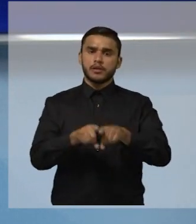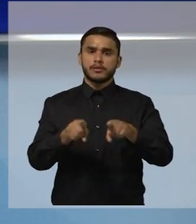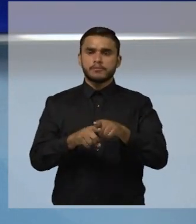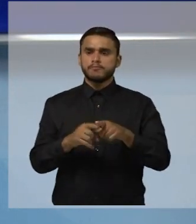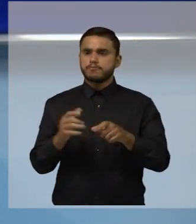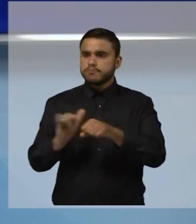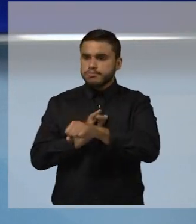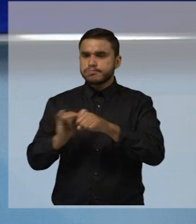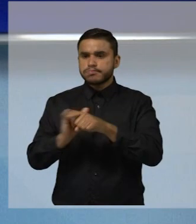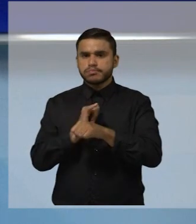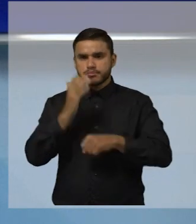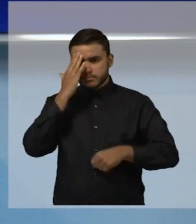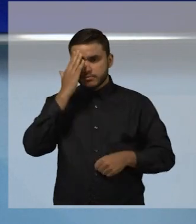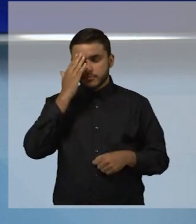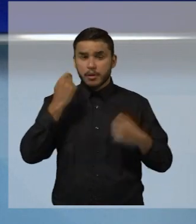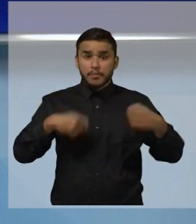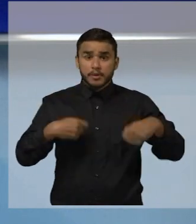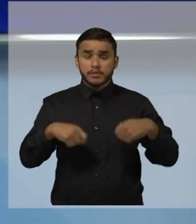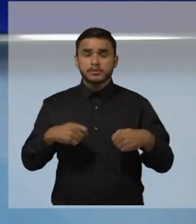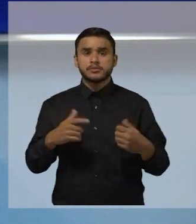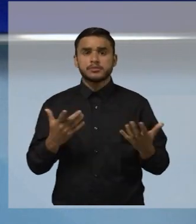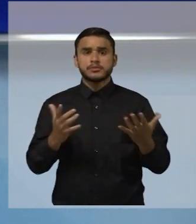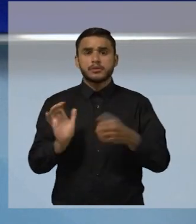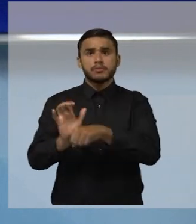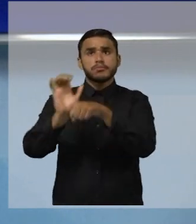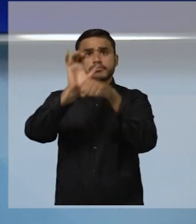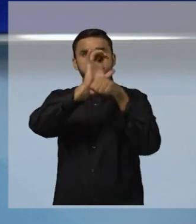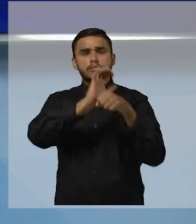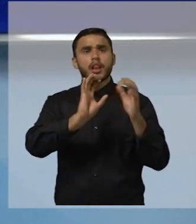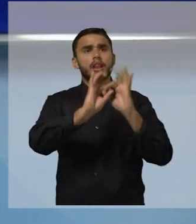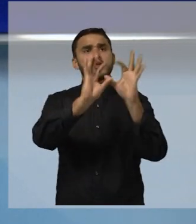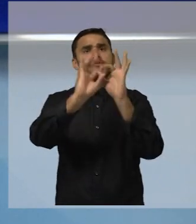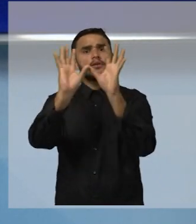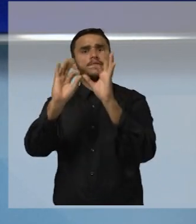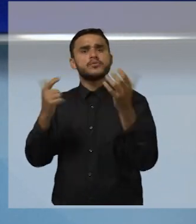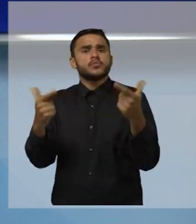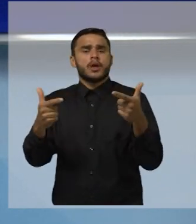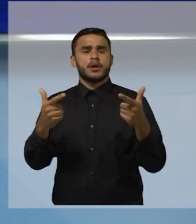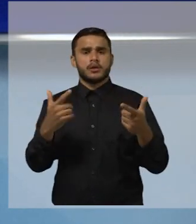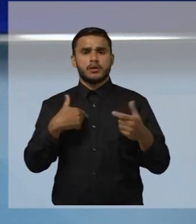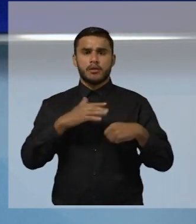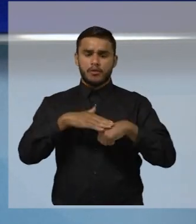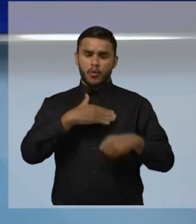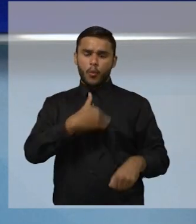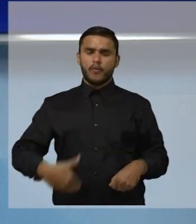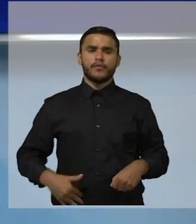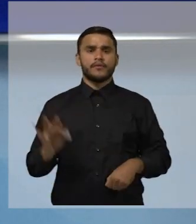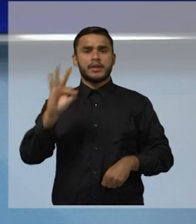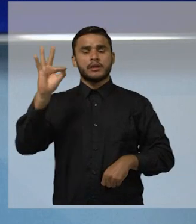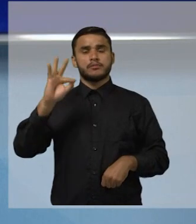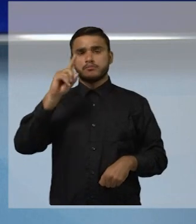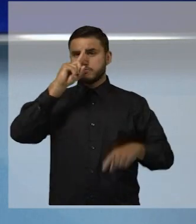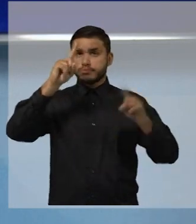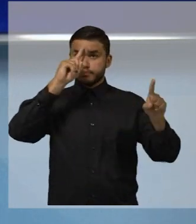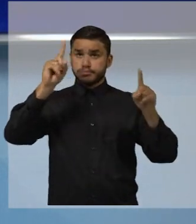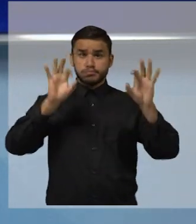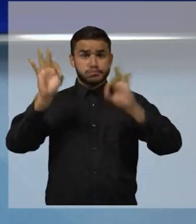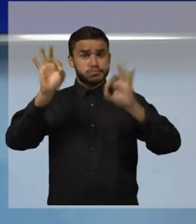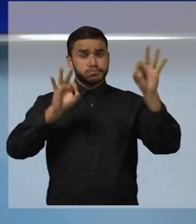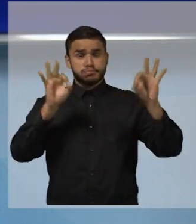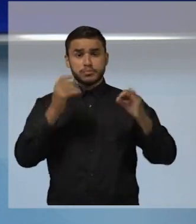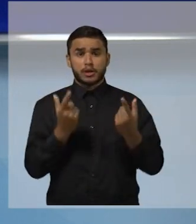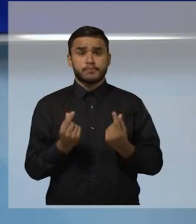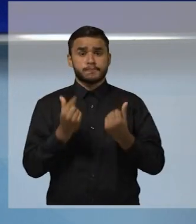de garantir segurança ao cidadão e não tem os meios, e os meios, leia, nem os meios legais no